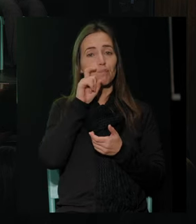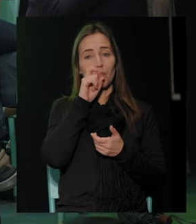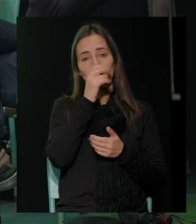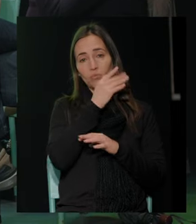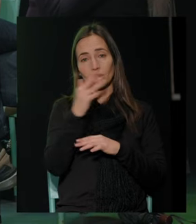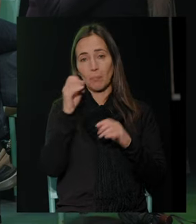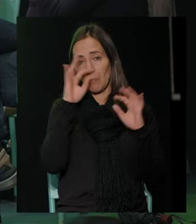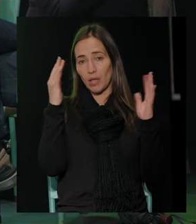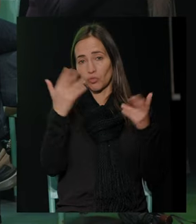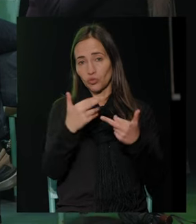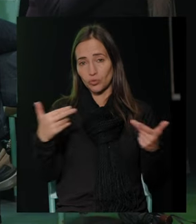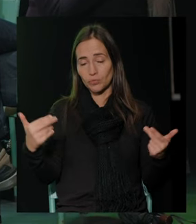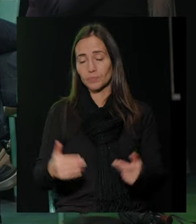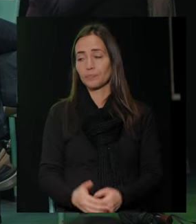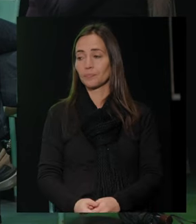biodiversidade.